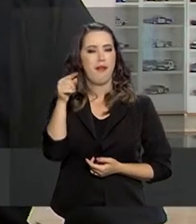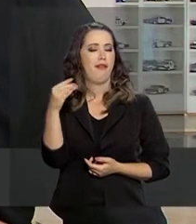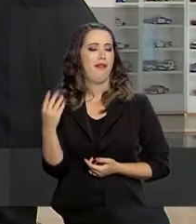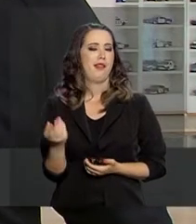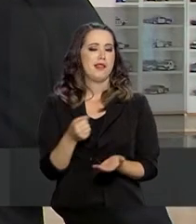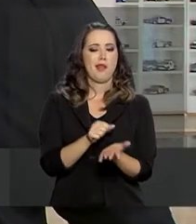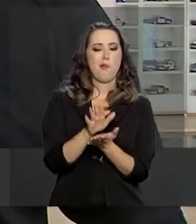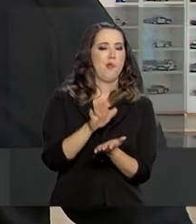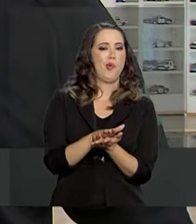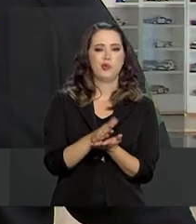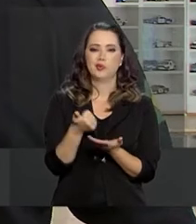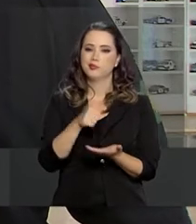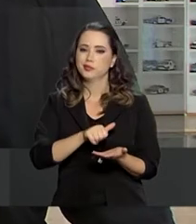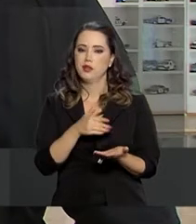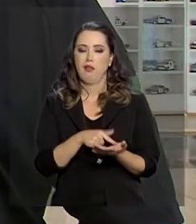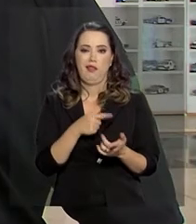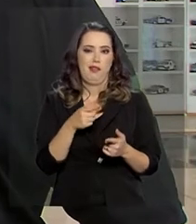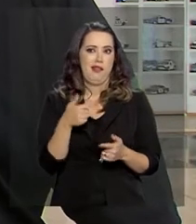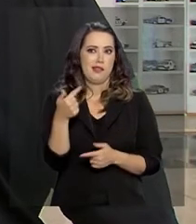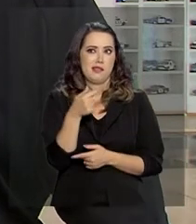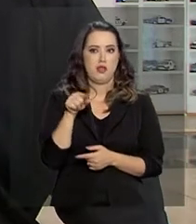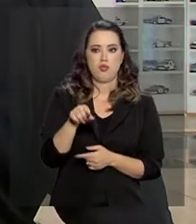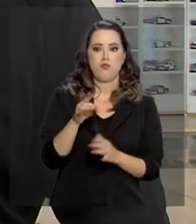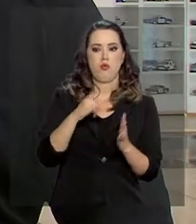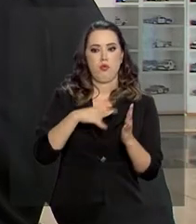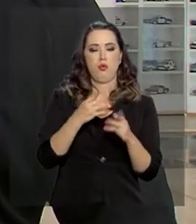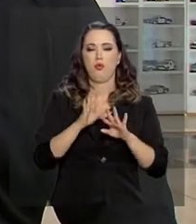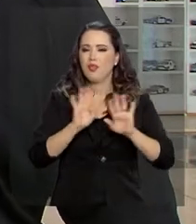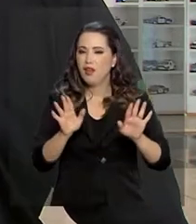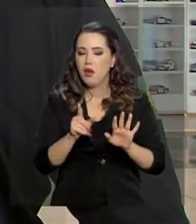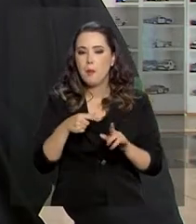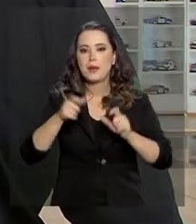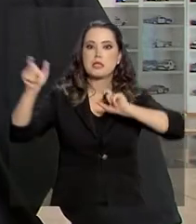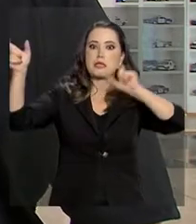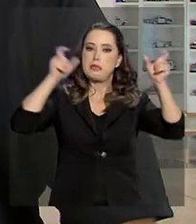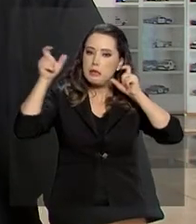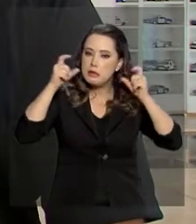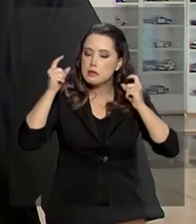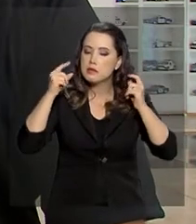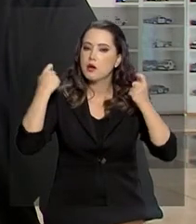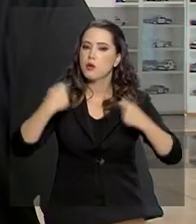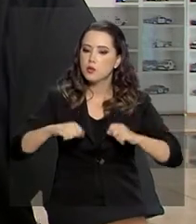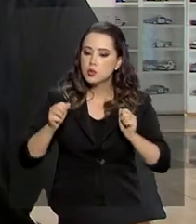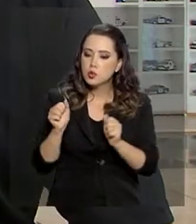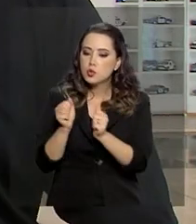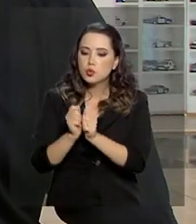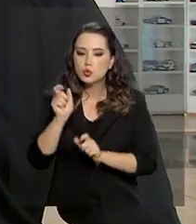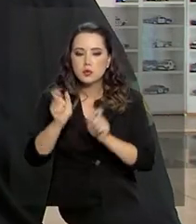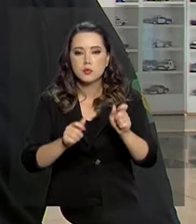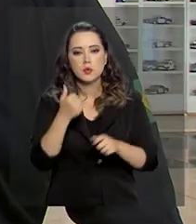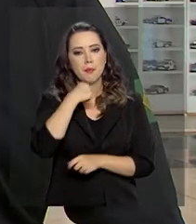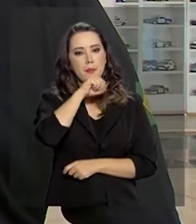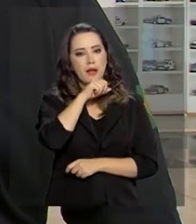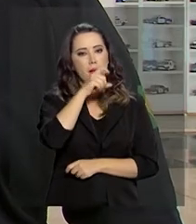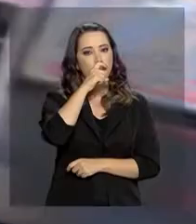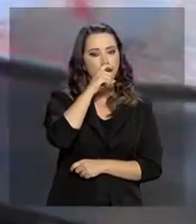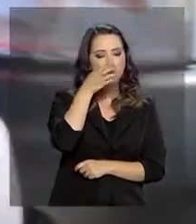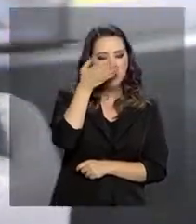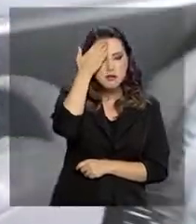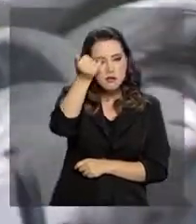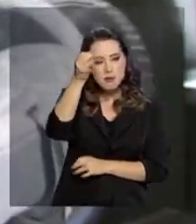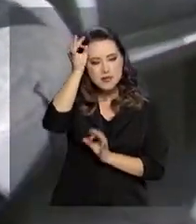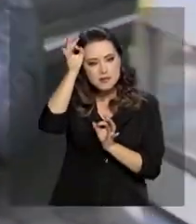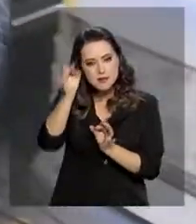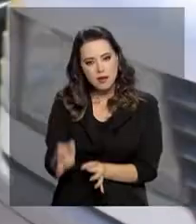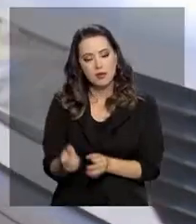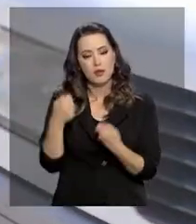somos sete pontos na habilitação mas é a consciência que tem que ser despertada junto a esses motoristas aos pais ele tem que ter a consciência plena